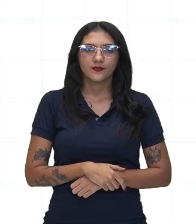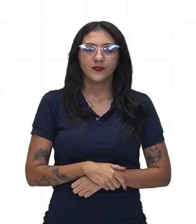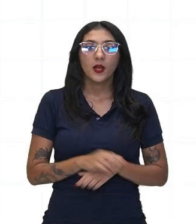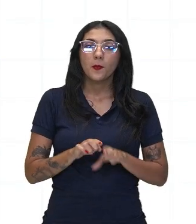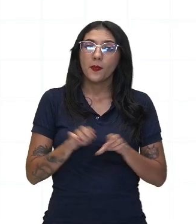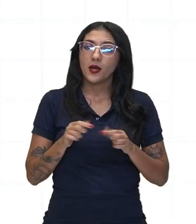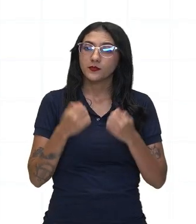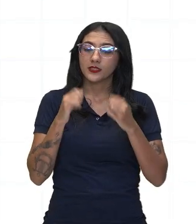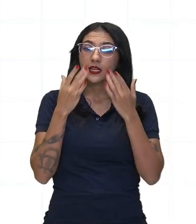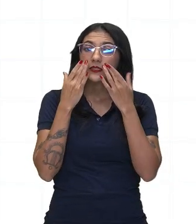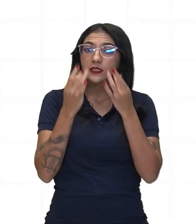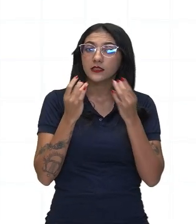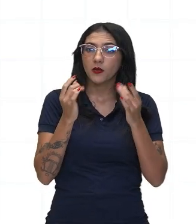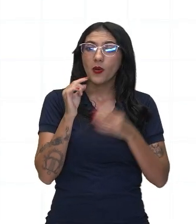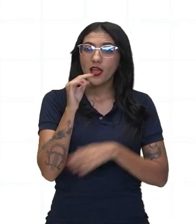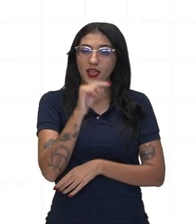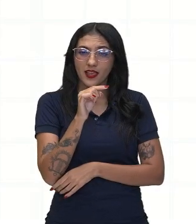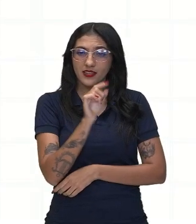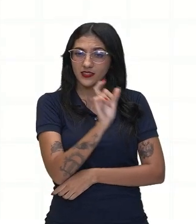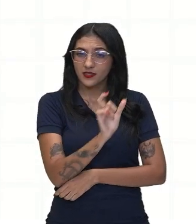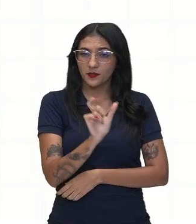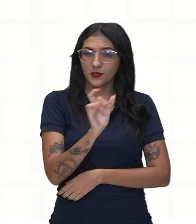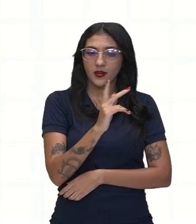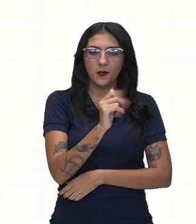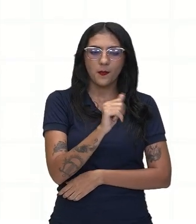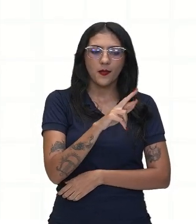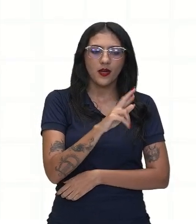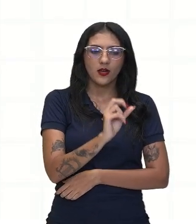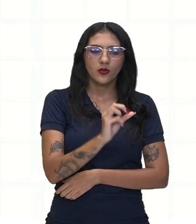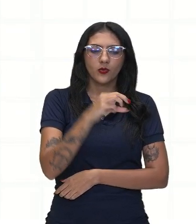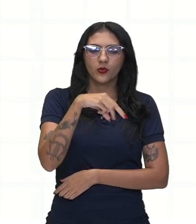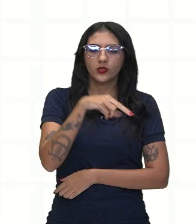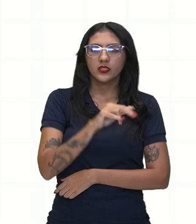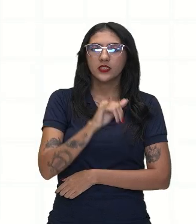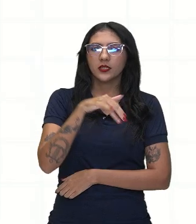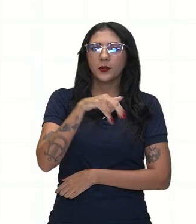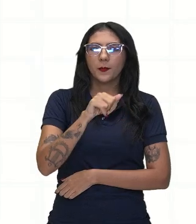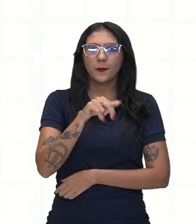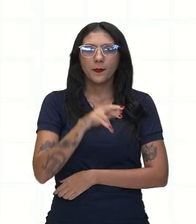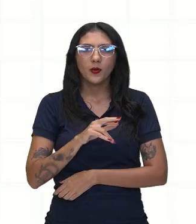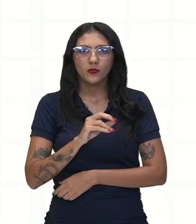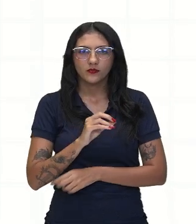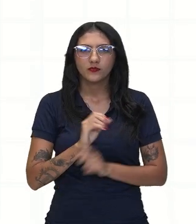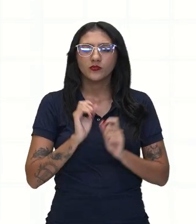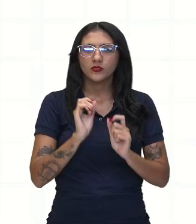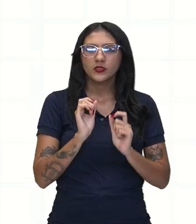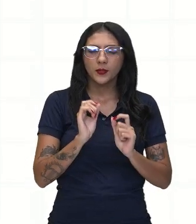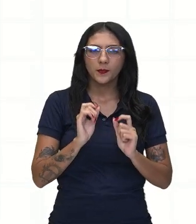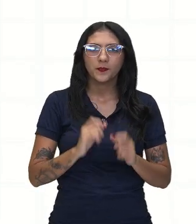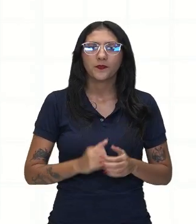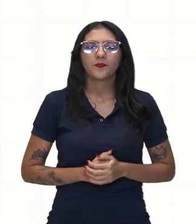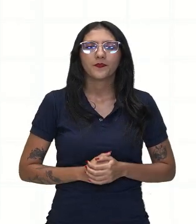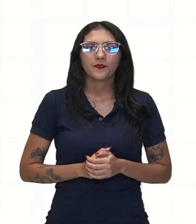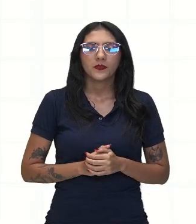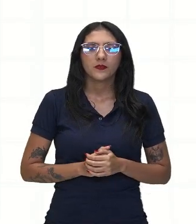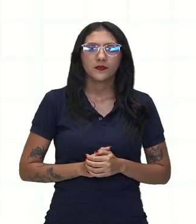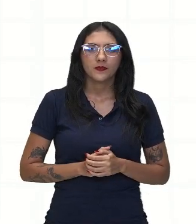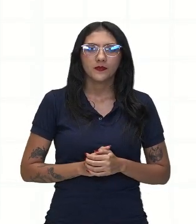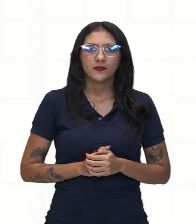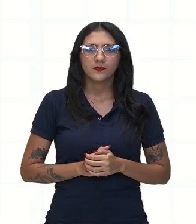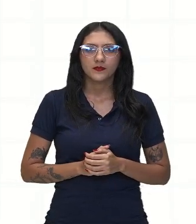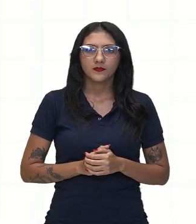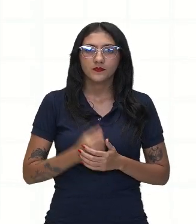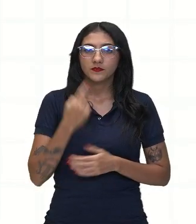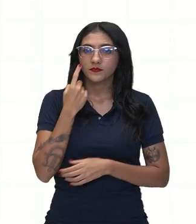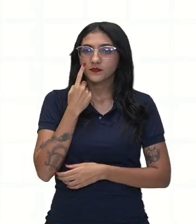as palavras parônimas, não esqueçam que quando eu falo de parônimos, né? Só uma dica aqui. O